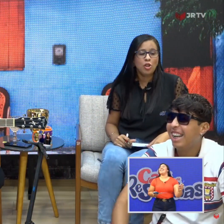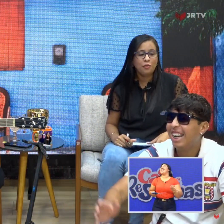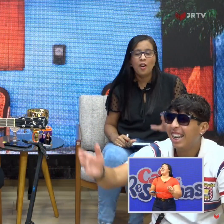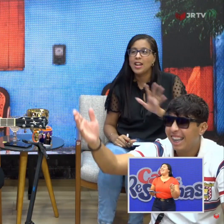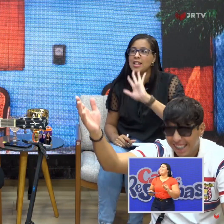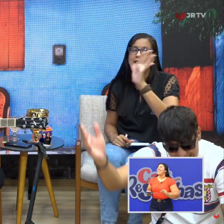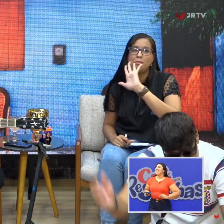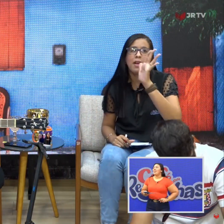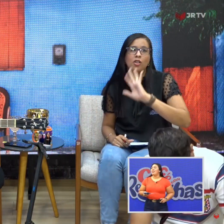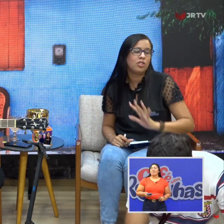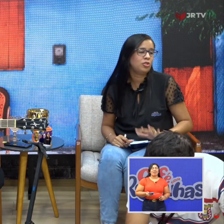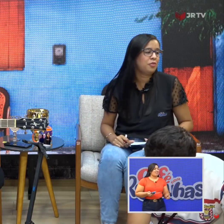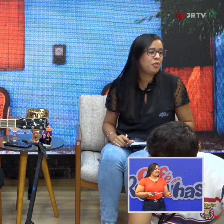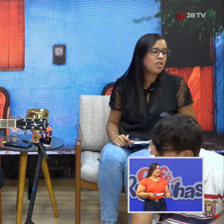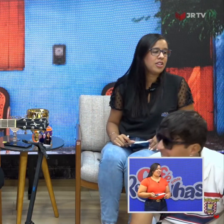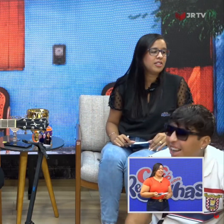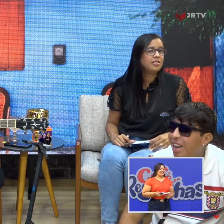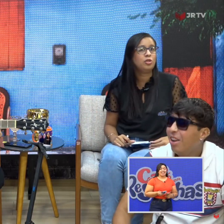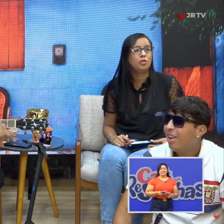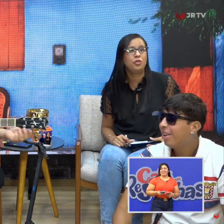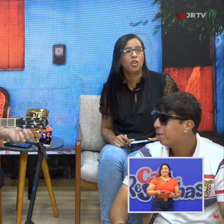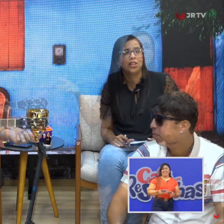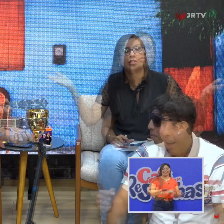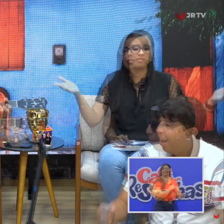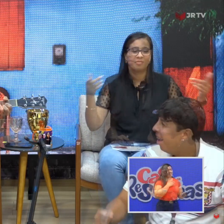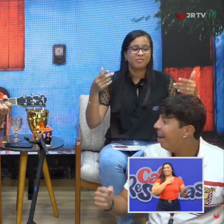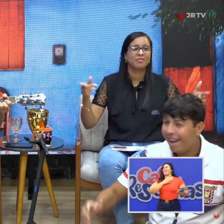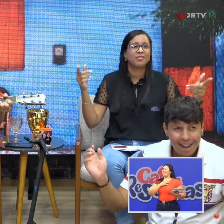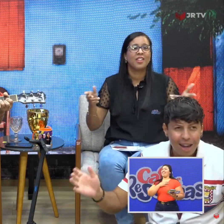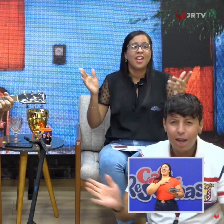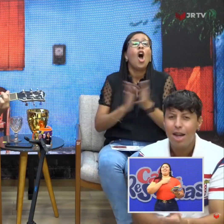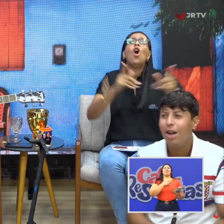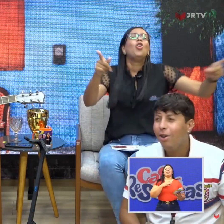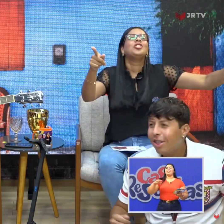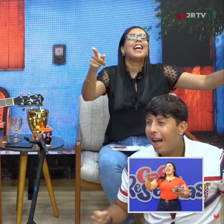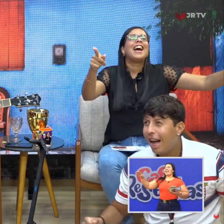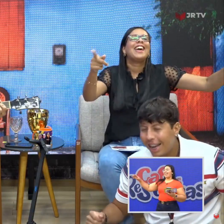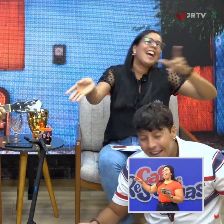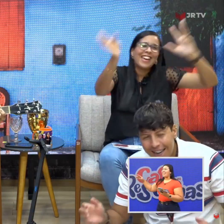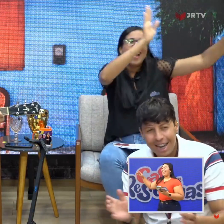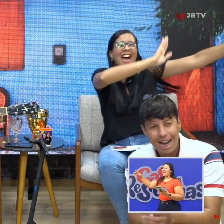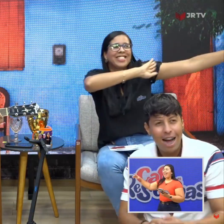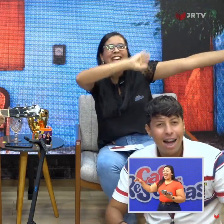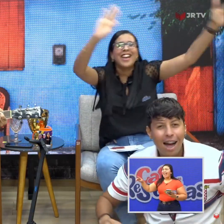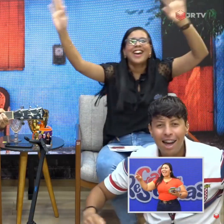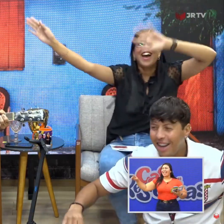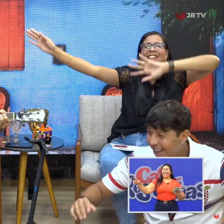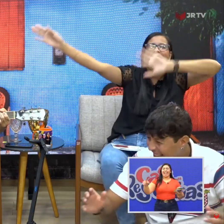Eu tô fora desse B.O. Eu tô vocês fora. Dois, tô fora. Puta cacá.